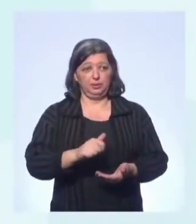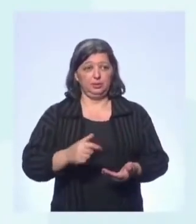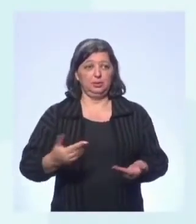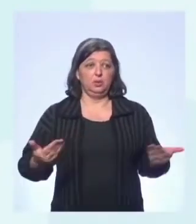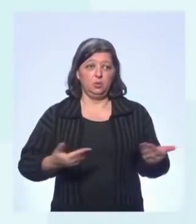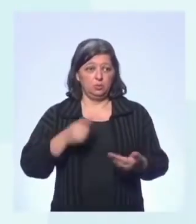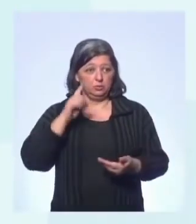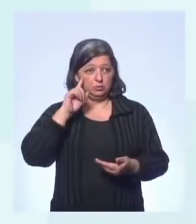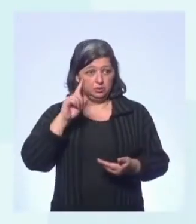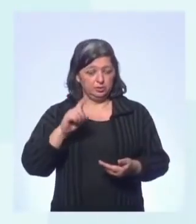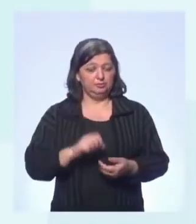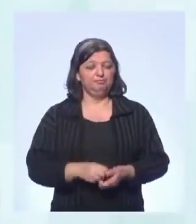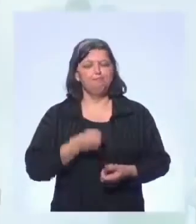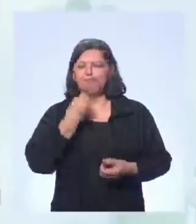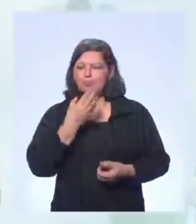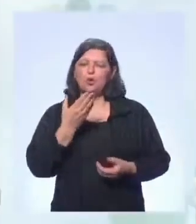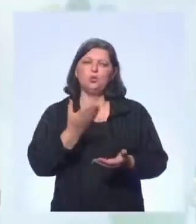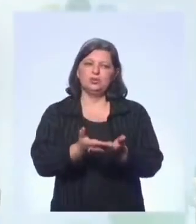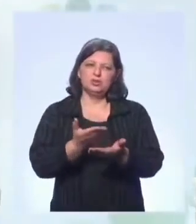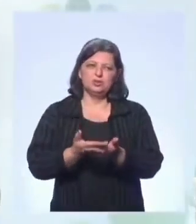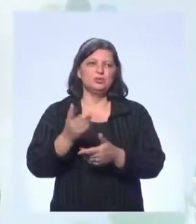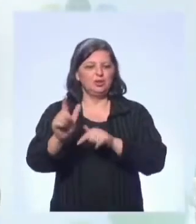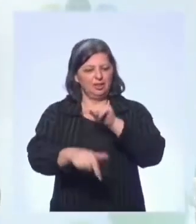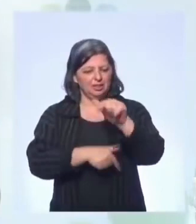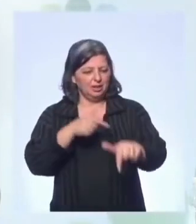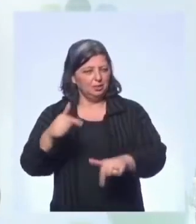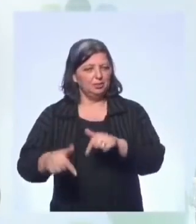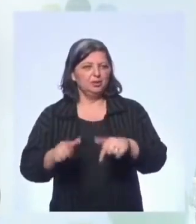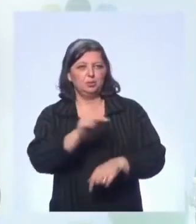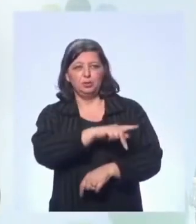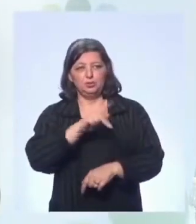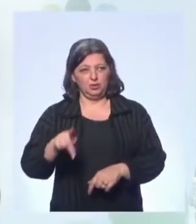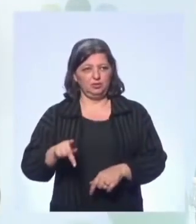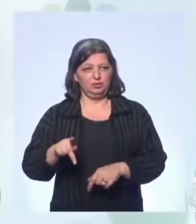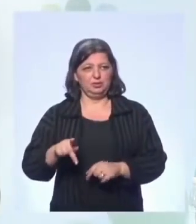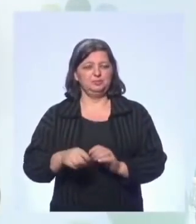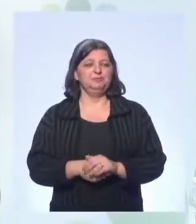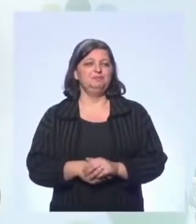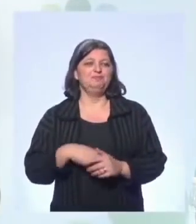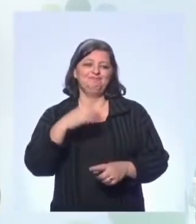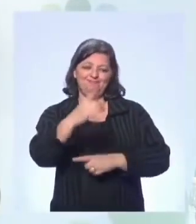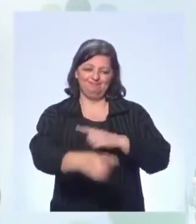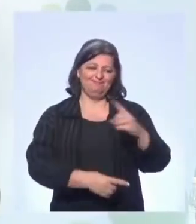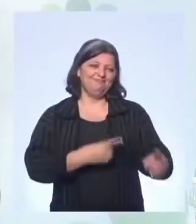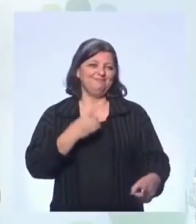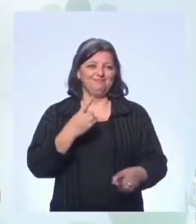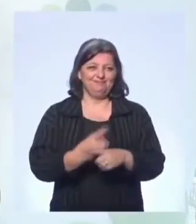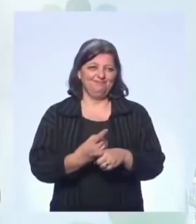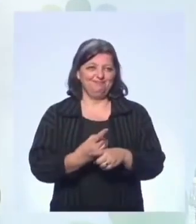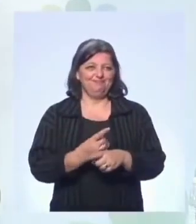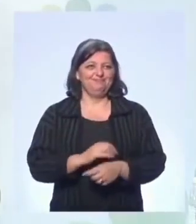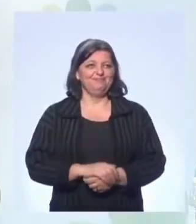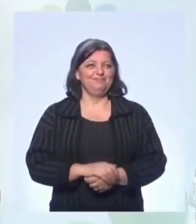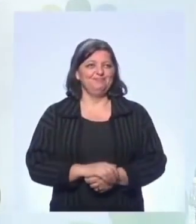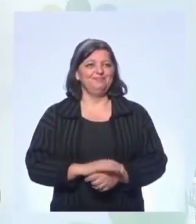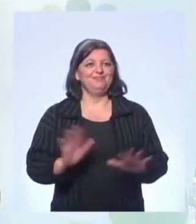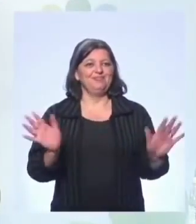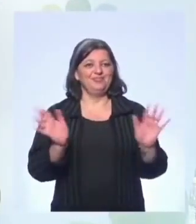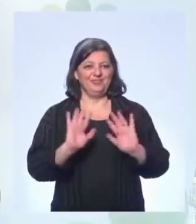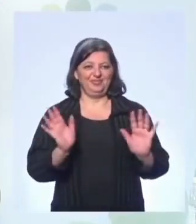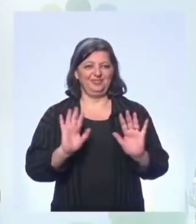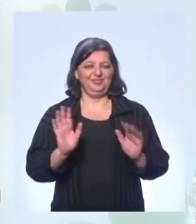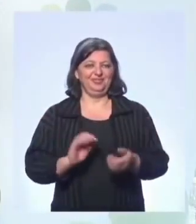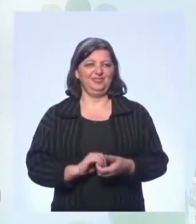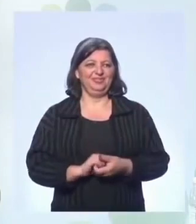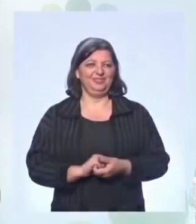hoje. Bons estudos para a garotada, bom trabalho para os profs. Até a próxima aula. Tchau!